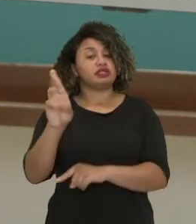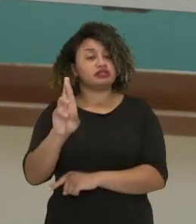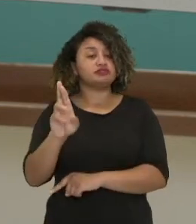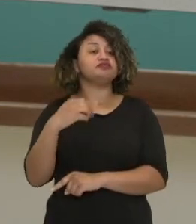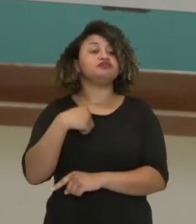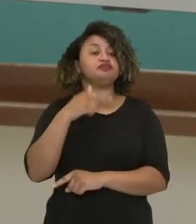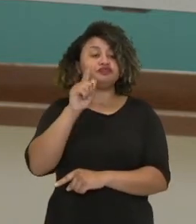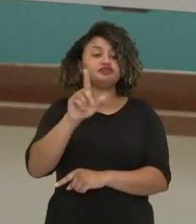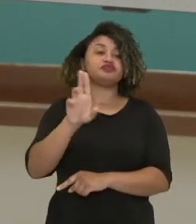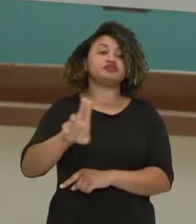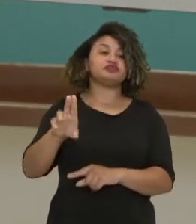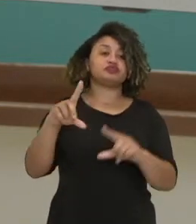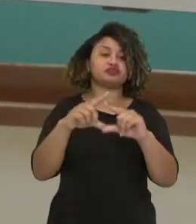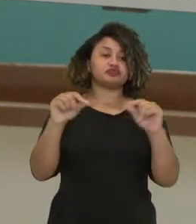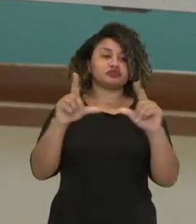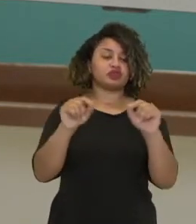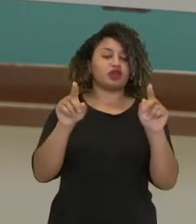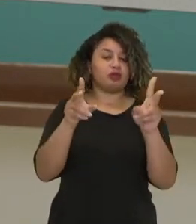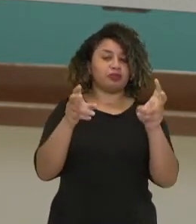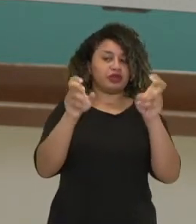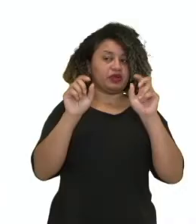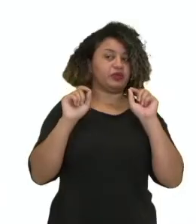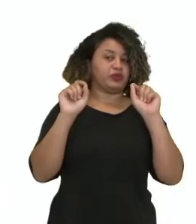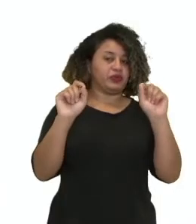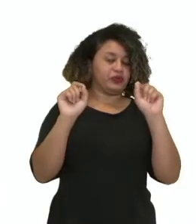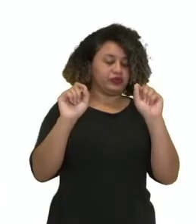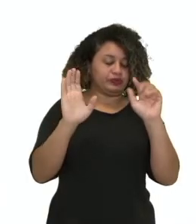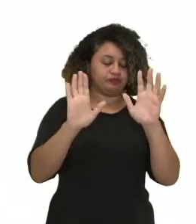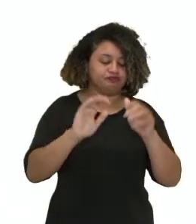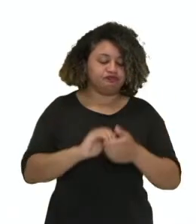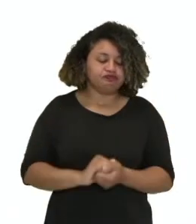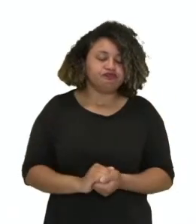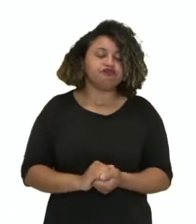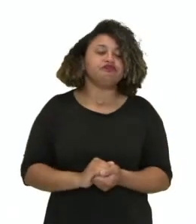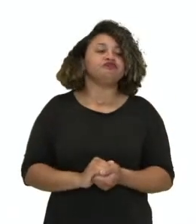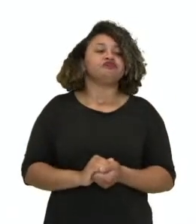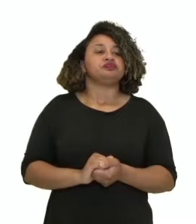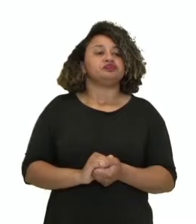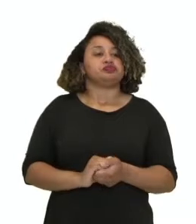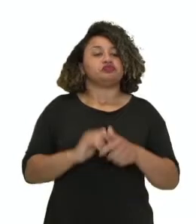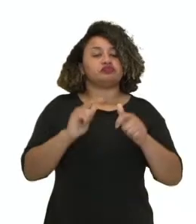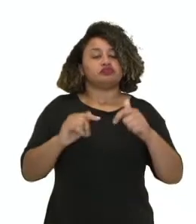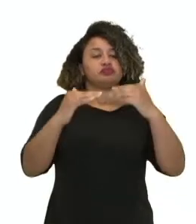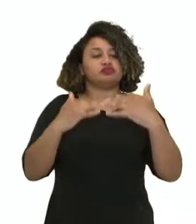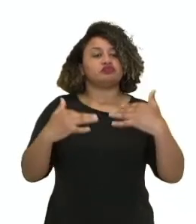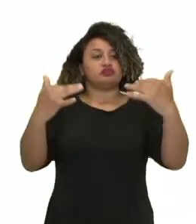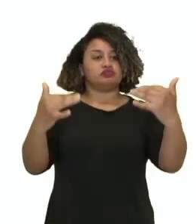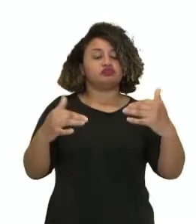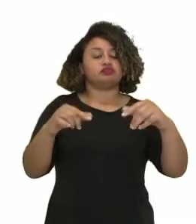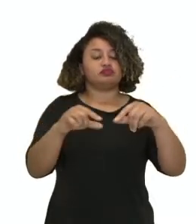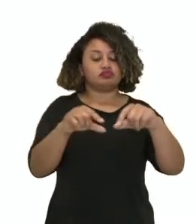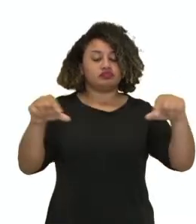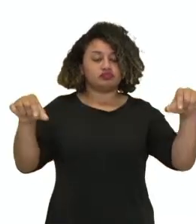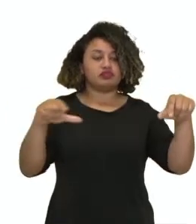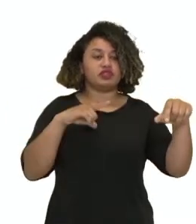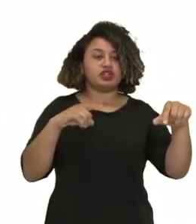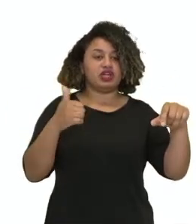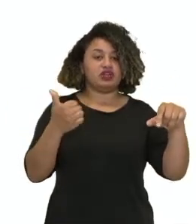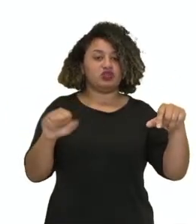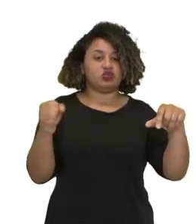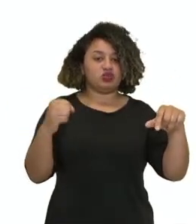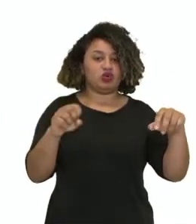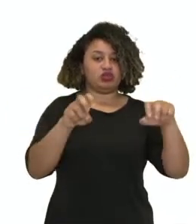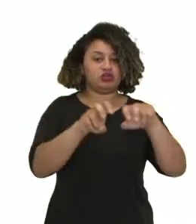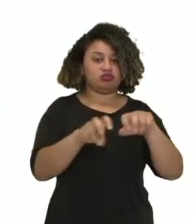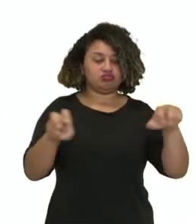rapidamente, né? Observe a situação, pessoal. Em um auditório, a primeira fila possui 18